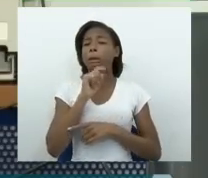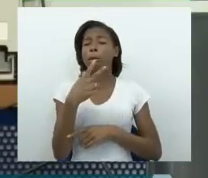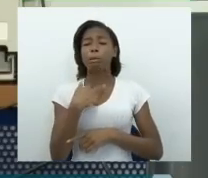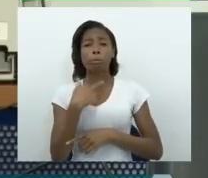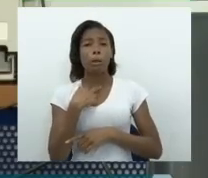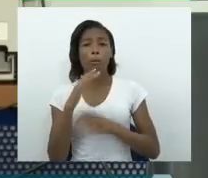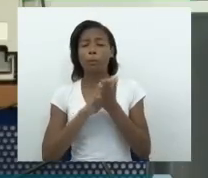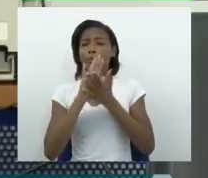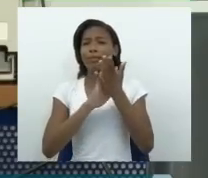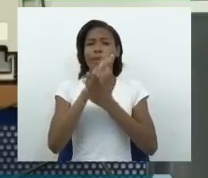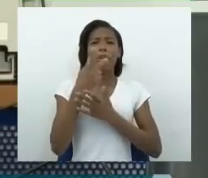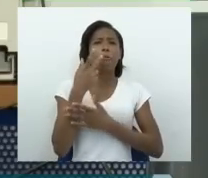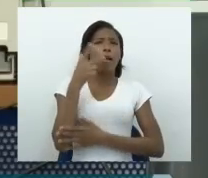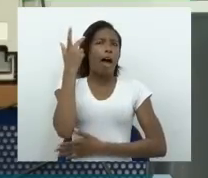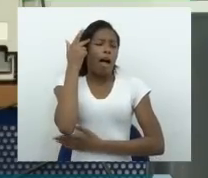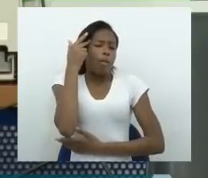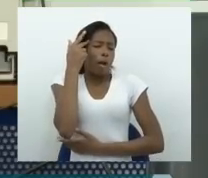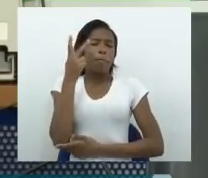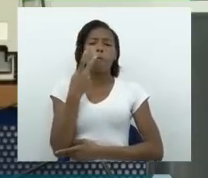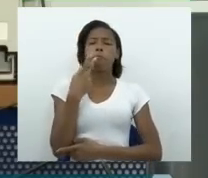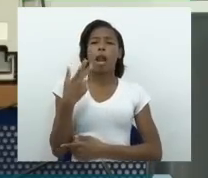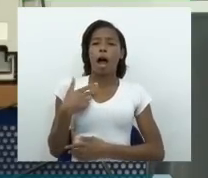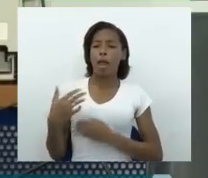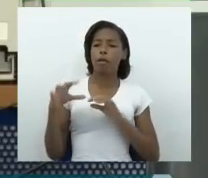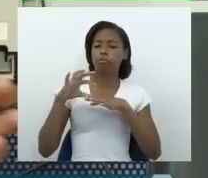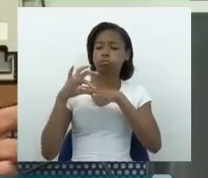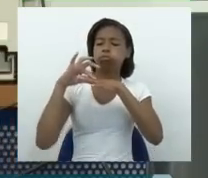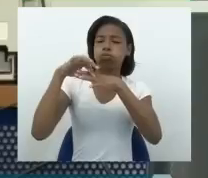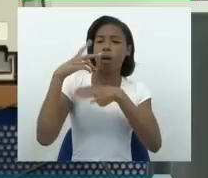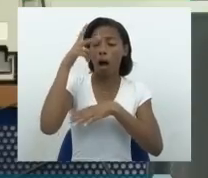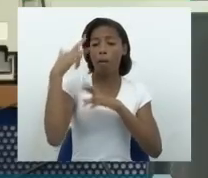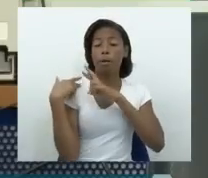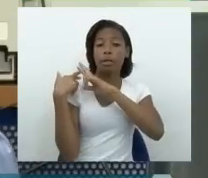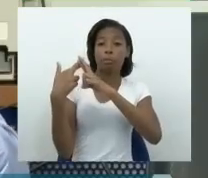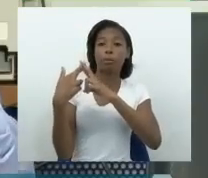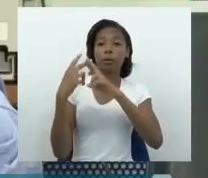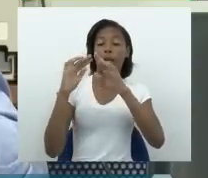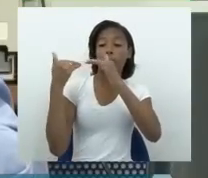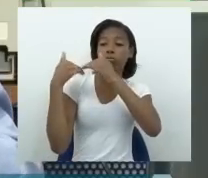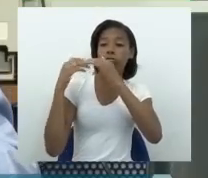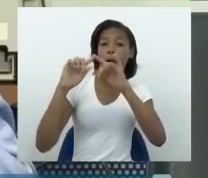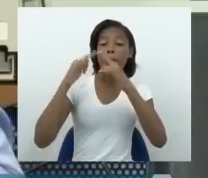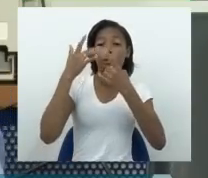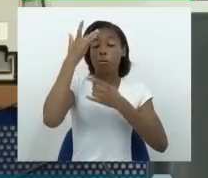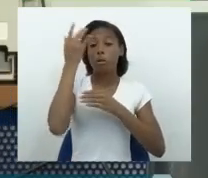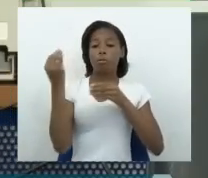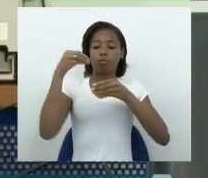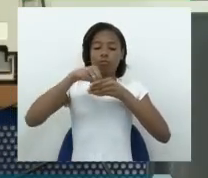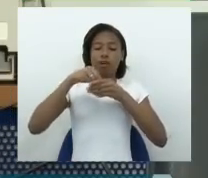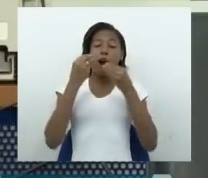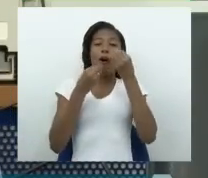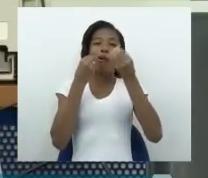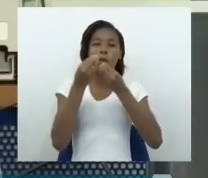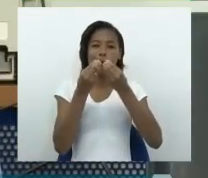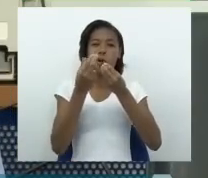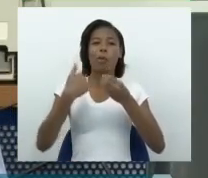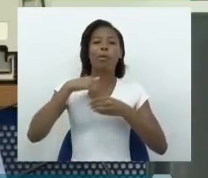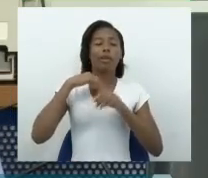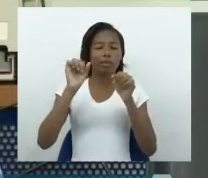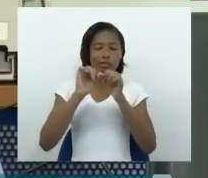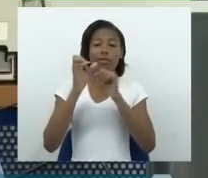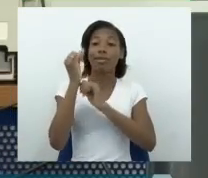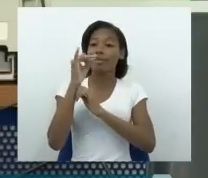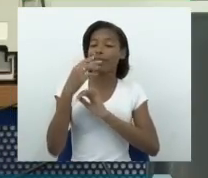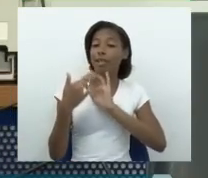em sã consciência, assumir uma responsabilidade da qual ele não sabe o que tem por dentro. E nós vamos fazer isso